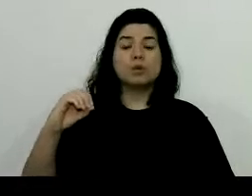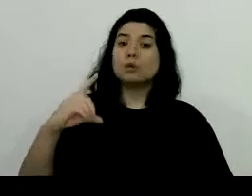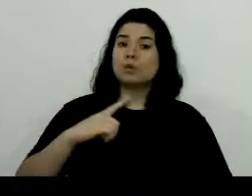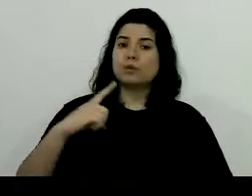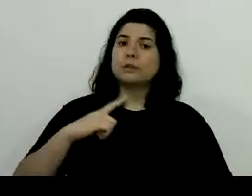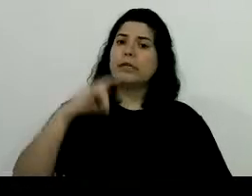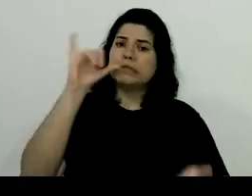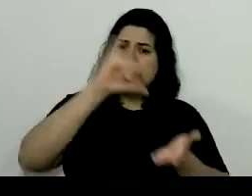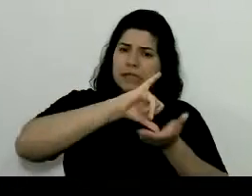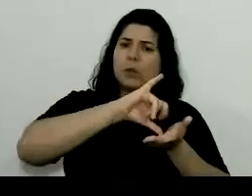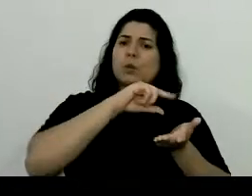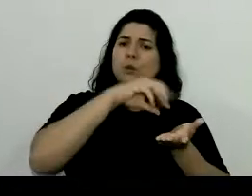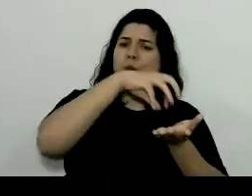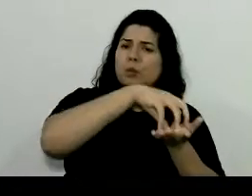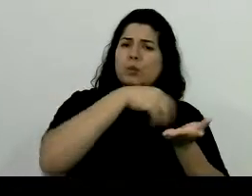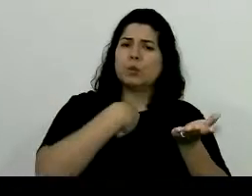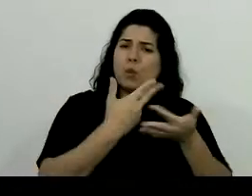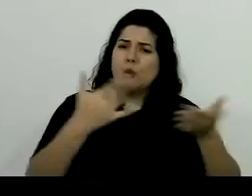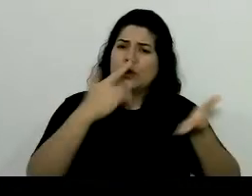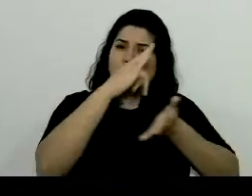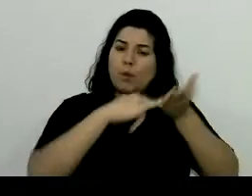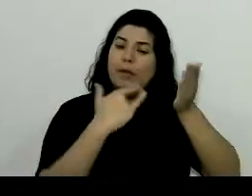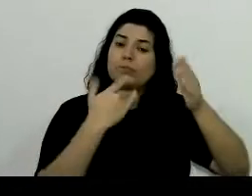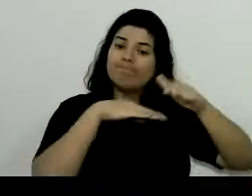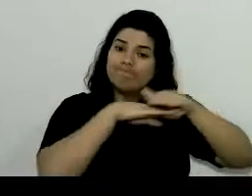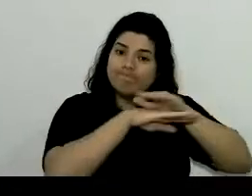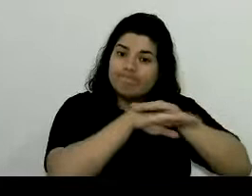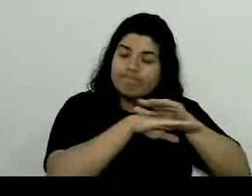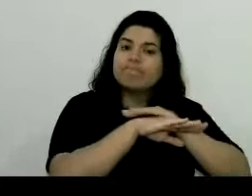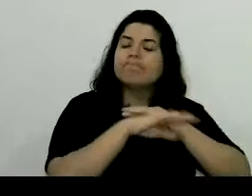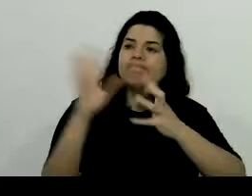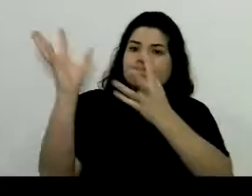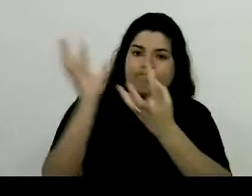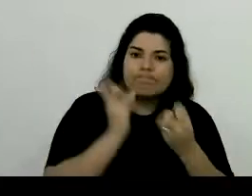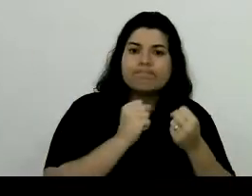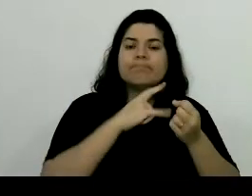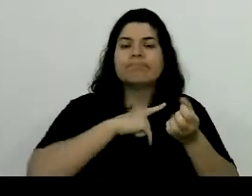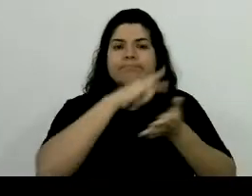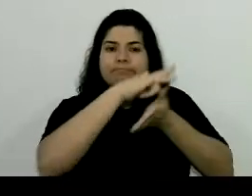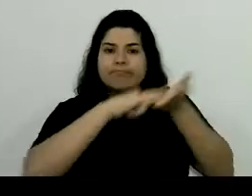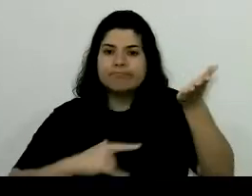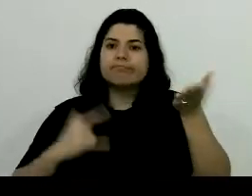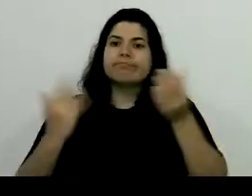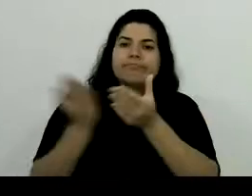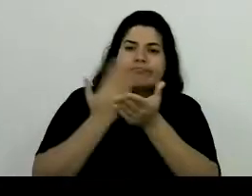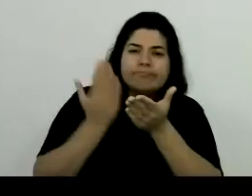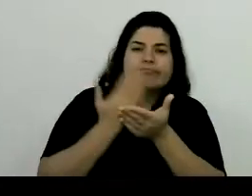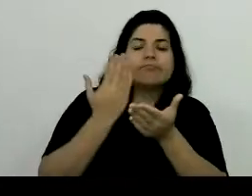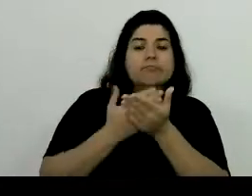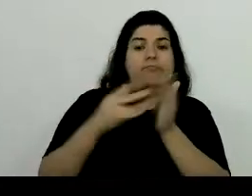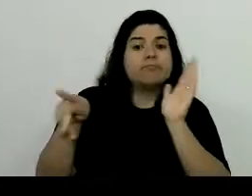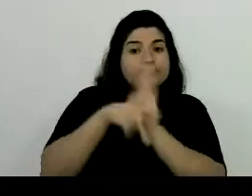um centro de documentação, ela também recebe documentos, arquivos